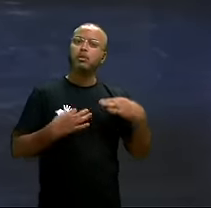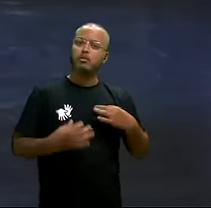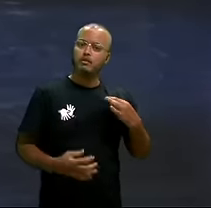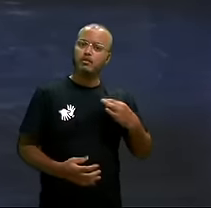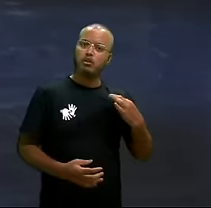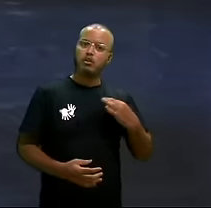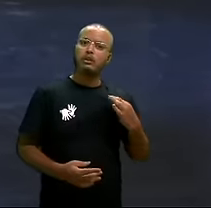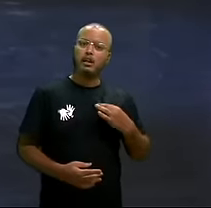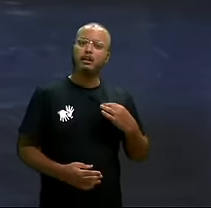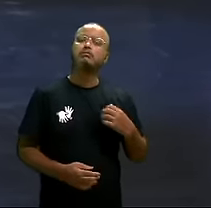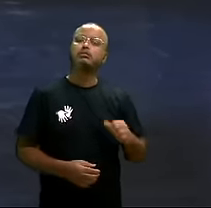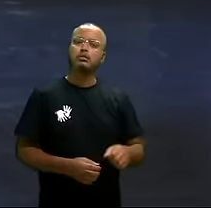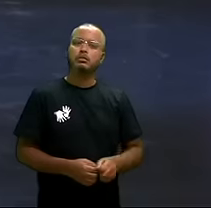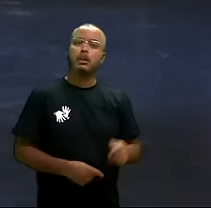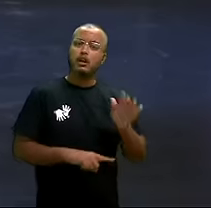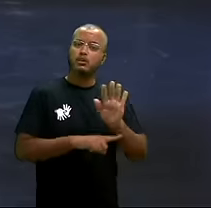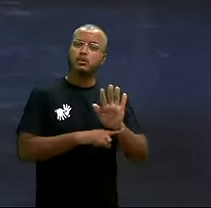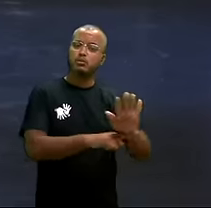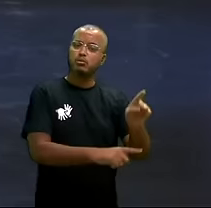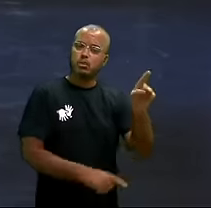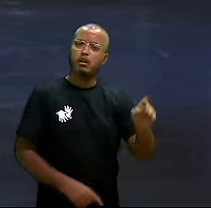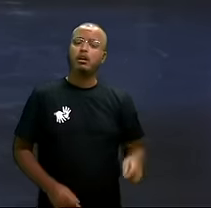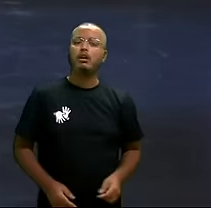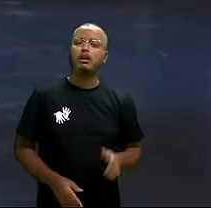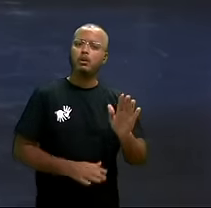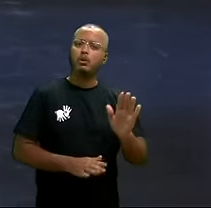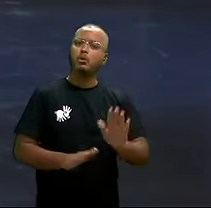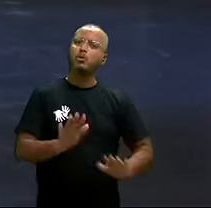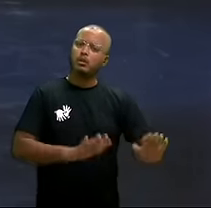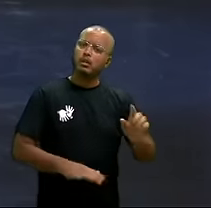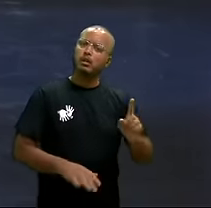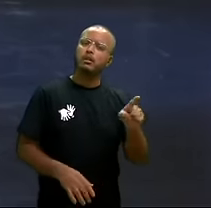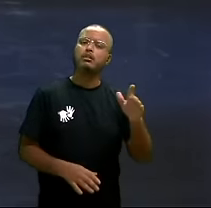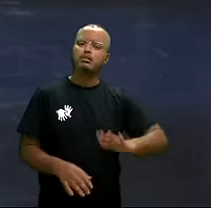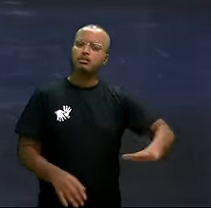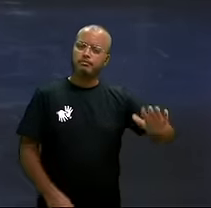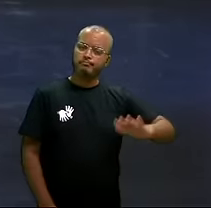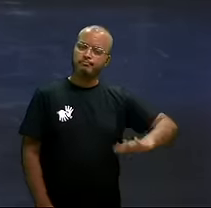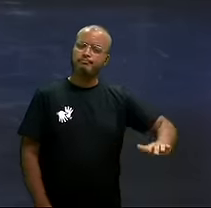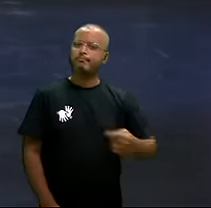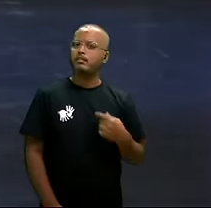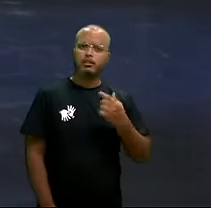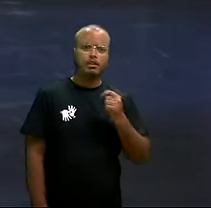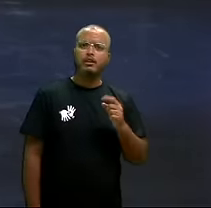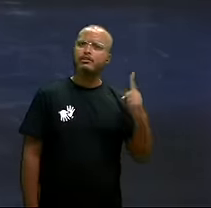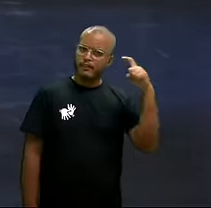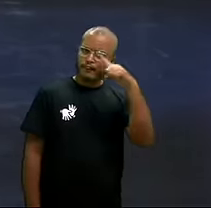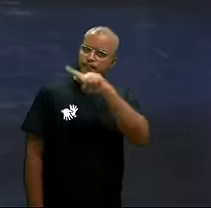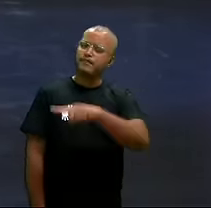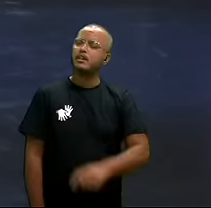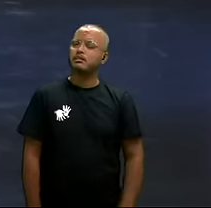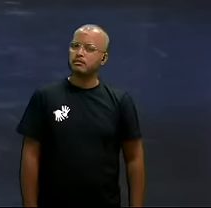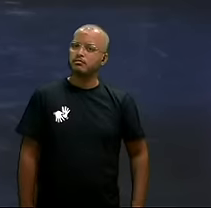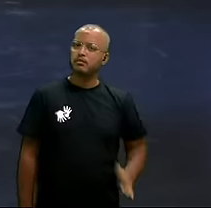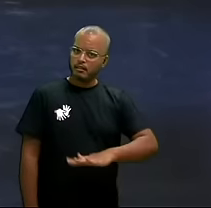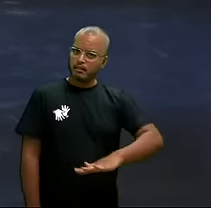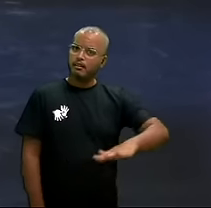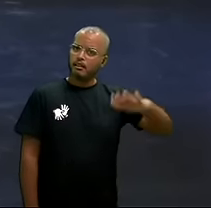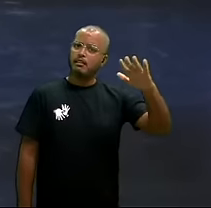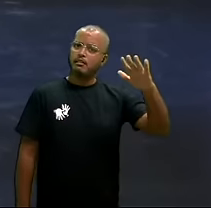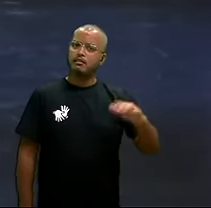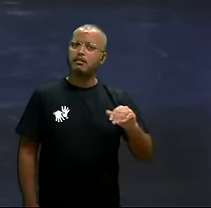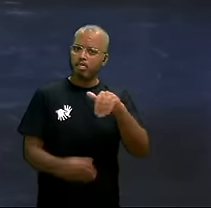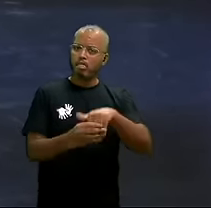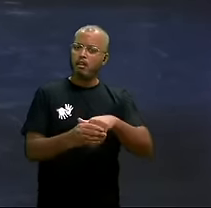nossos voluntários. Tem nos ajudado muito. Não é fácil, irmão, criar criança na igreja, não, tá? Filho de pastor,